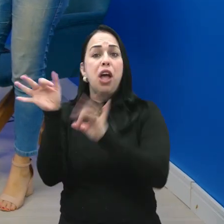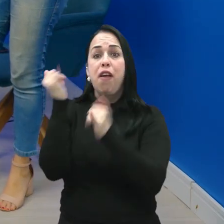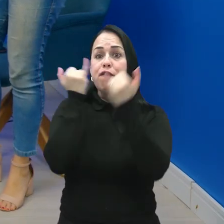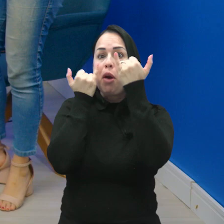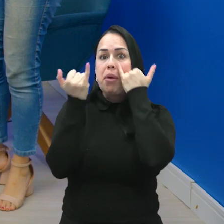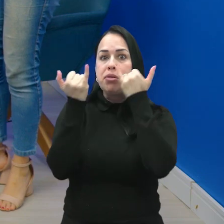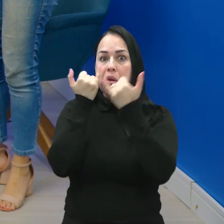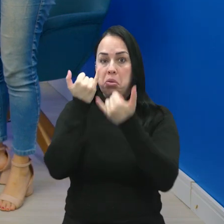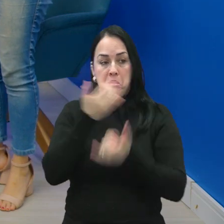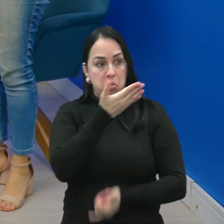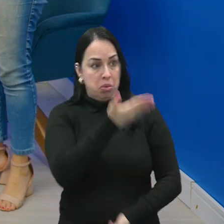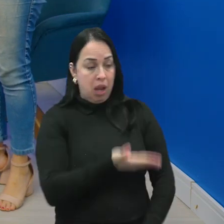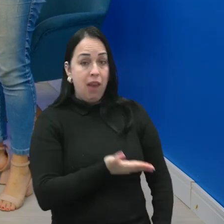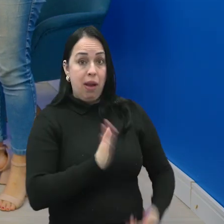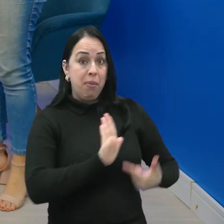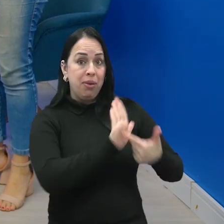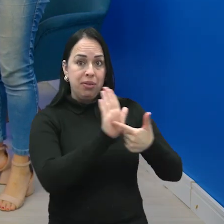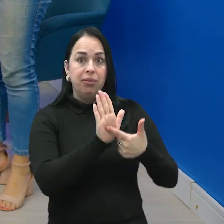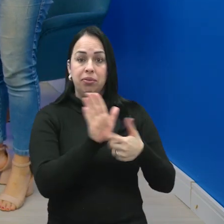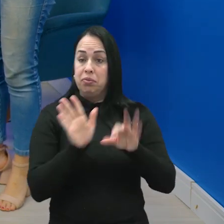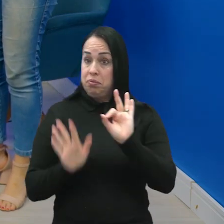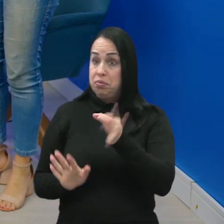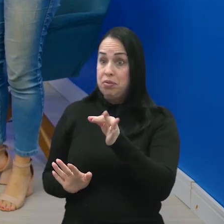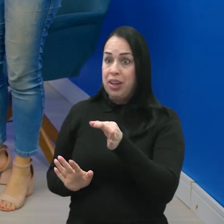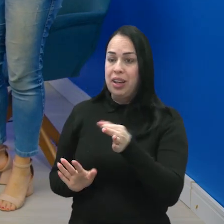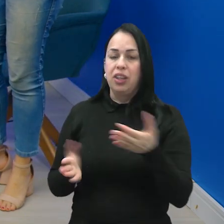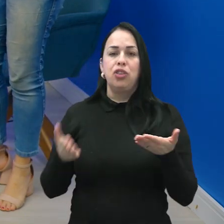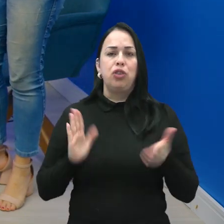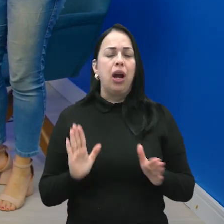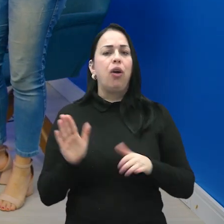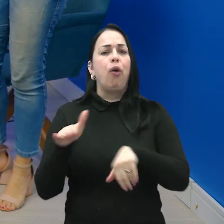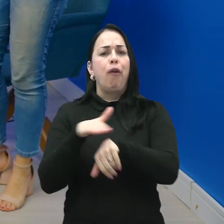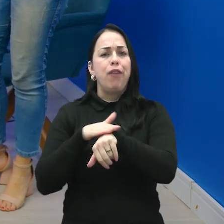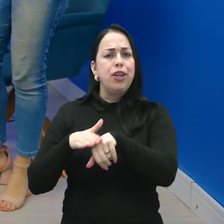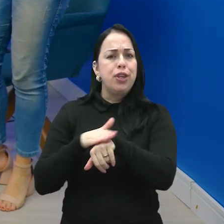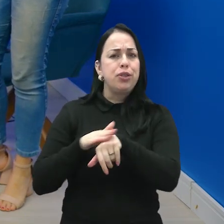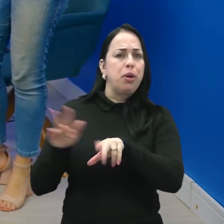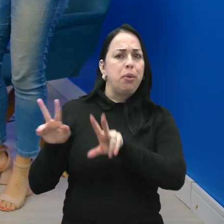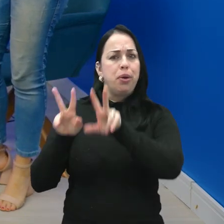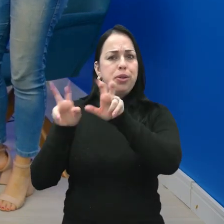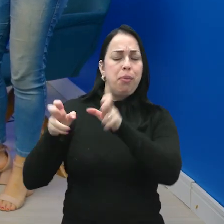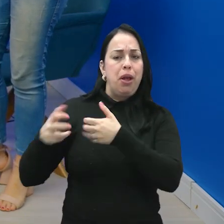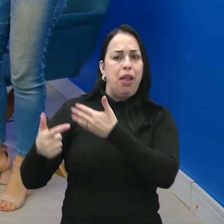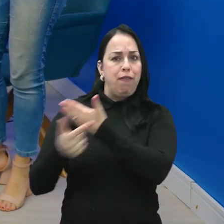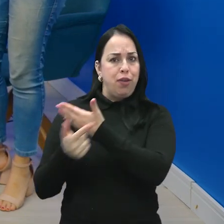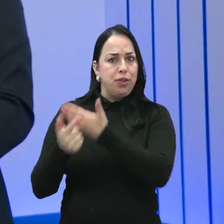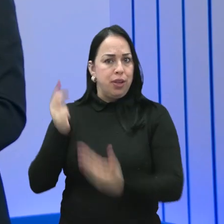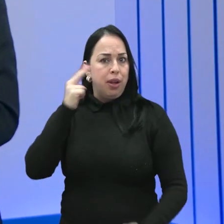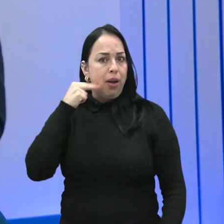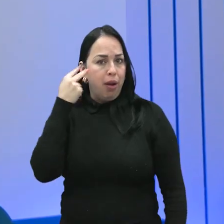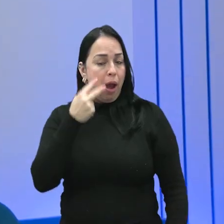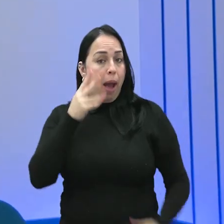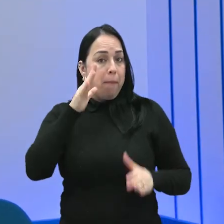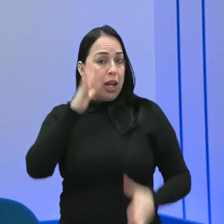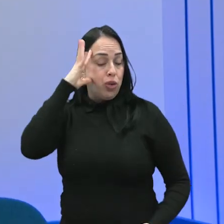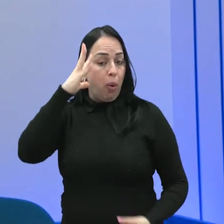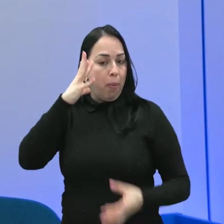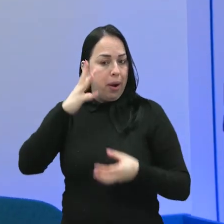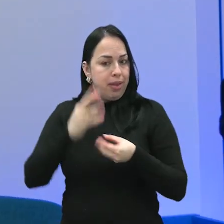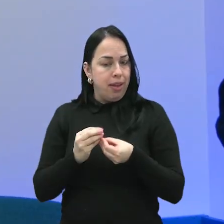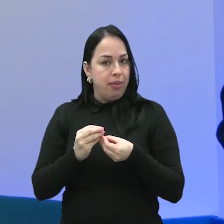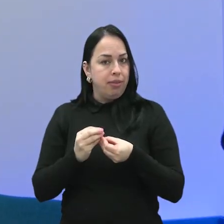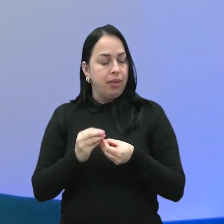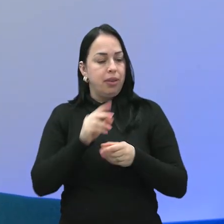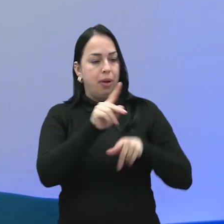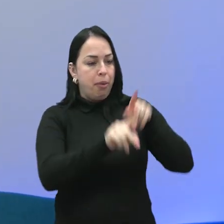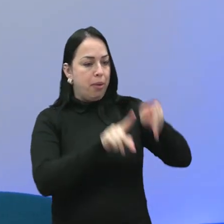alguns dados que você trouxe para a gente, né, Marvin? É isso mesmo, Dani. A gente já conversou bastante a respeito do papel dos vereadores, mas uma forma de entender essa relação